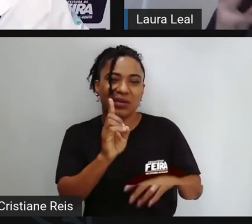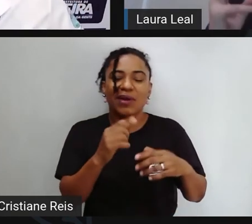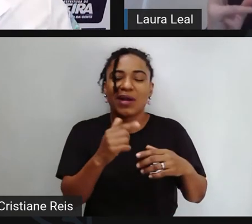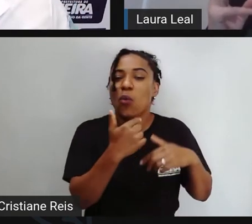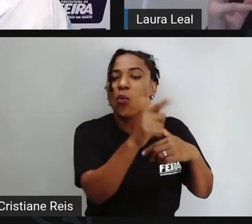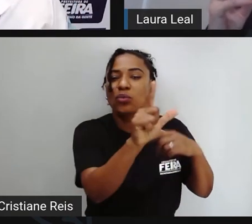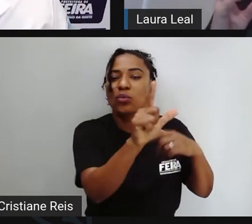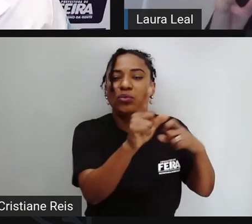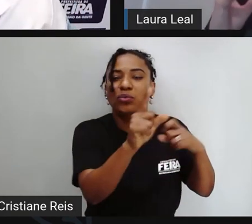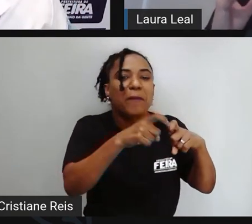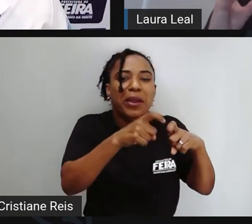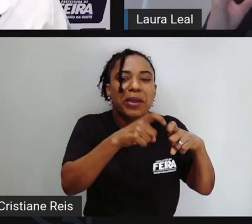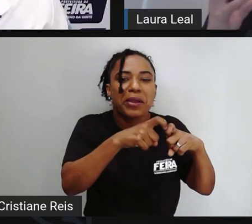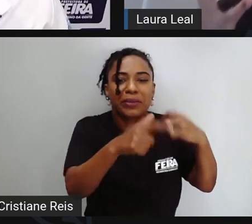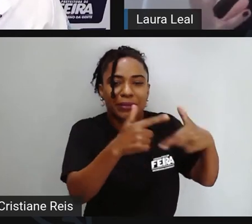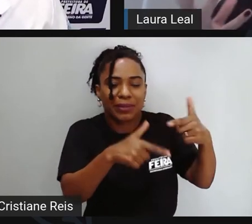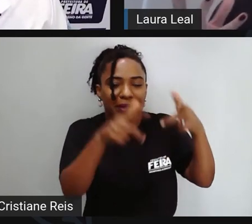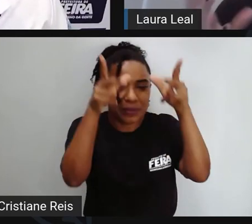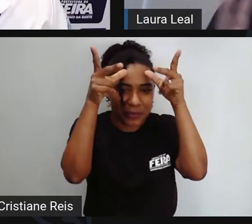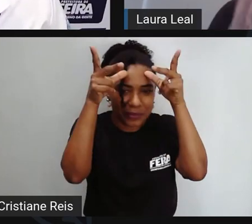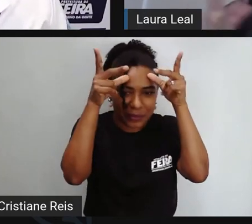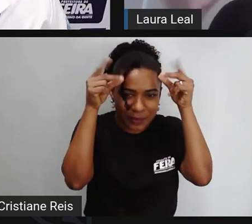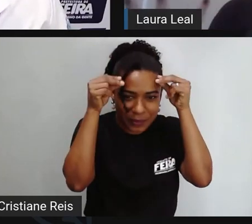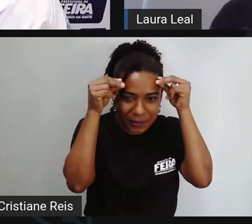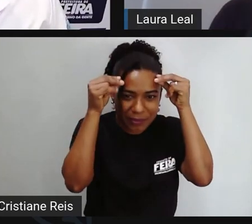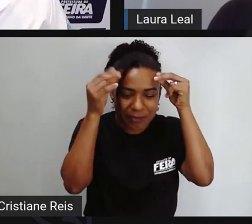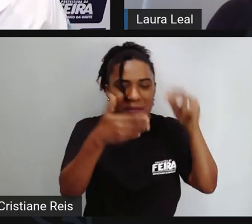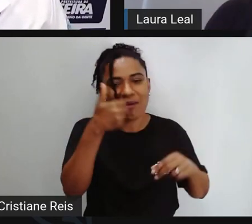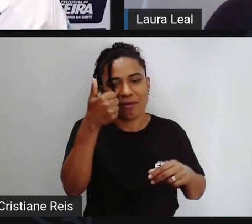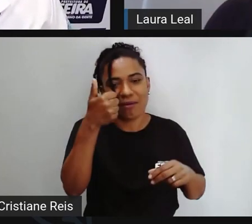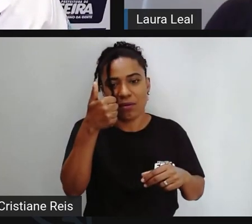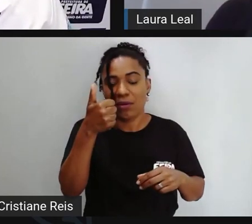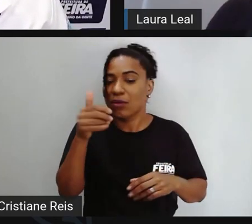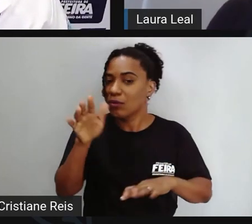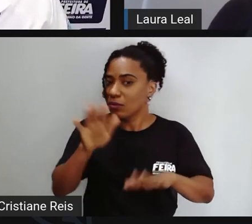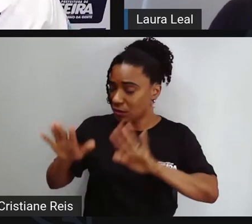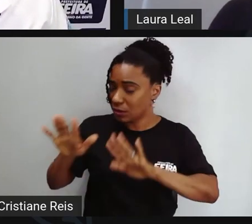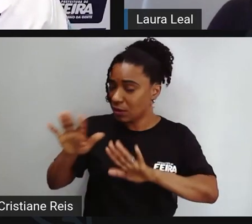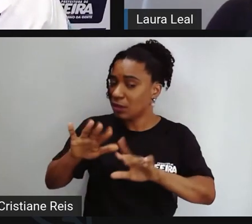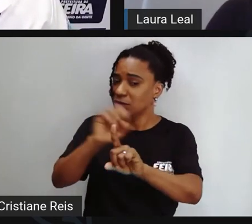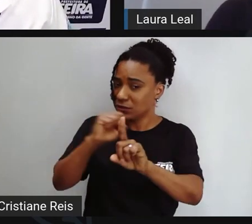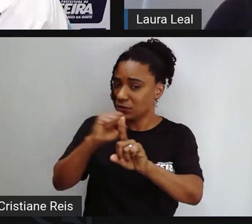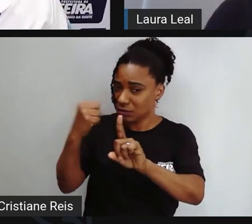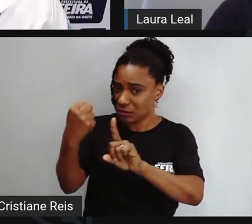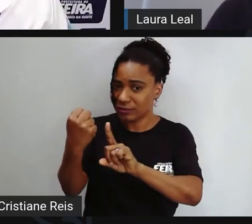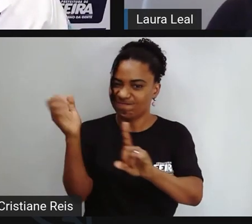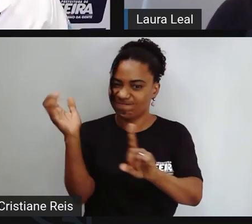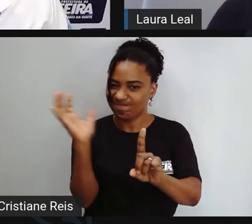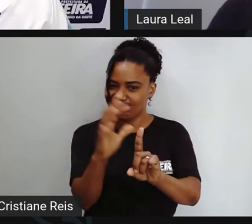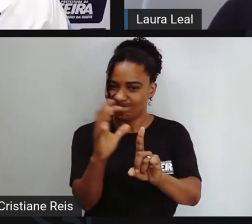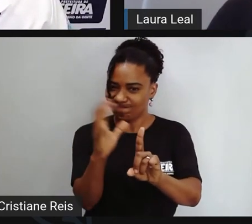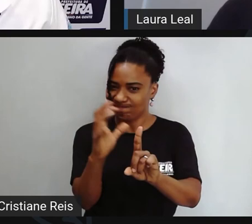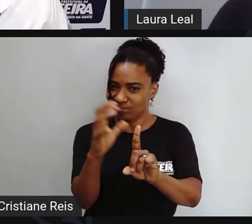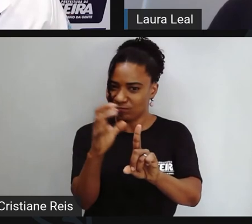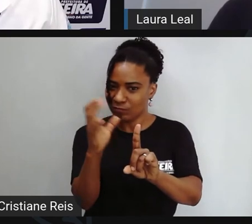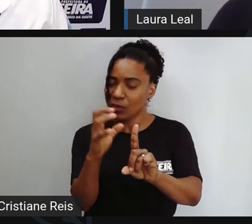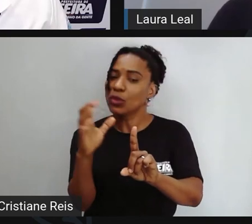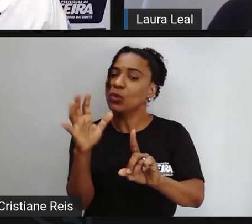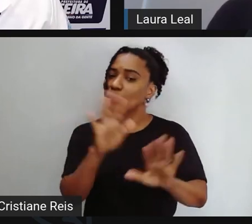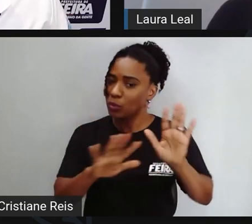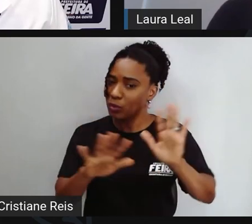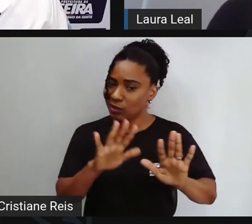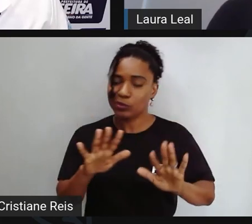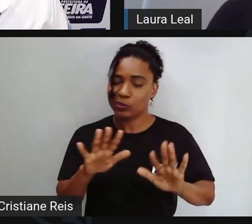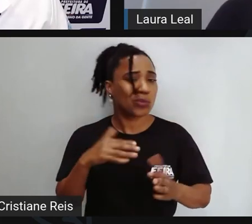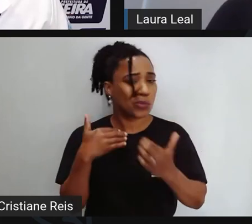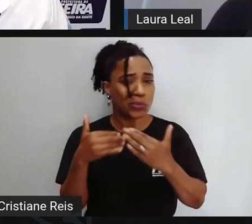enfermagem. Então, prestar atenção nessa sociedade que vai te dizer que aquilo não é para você. Qualquer coisa é para nós.